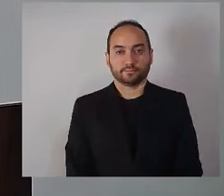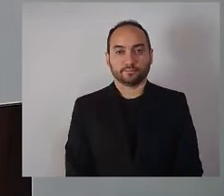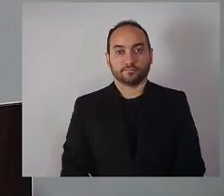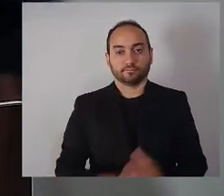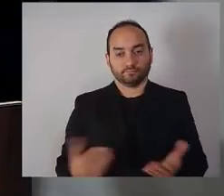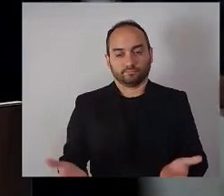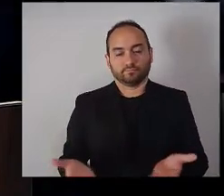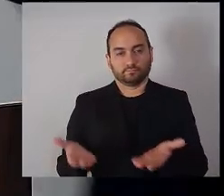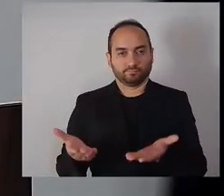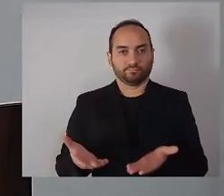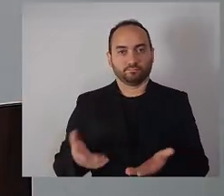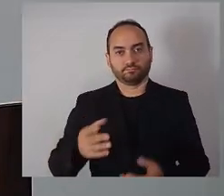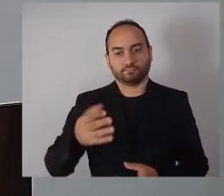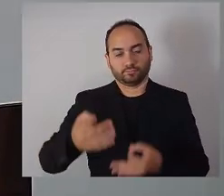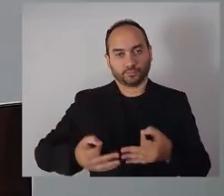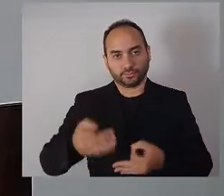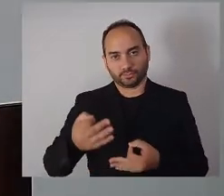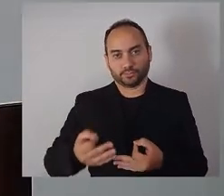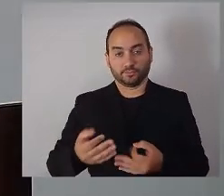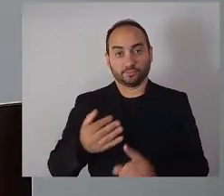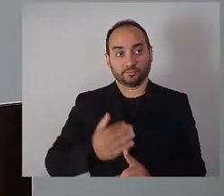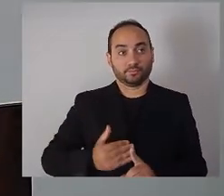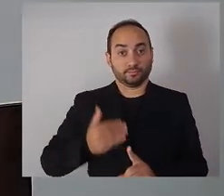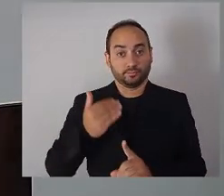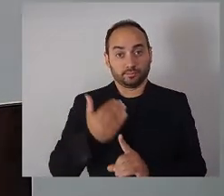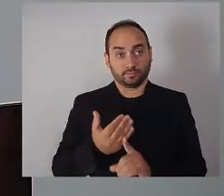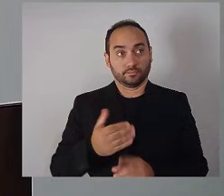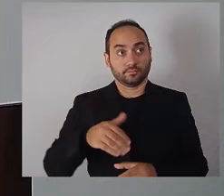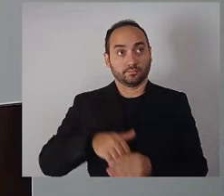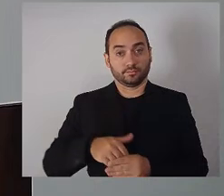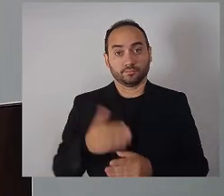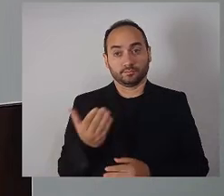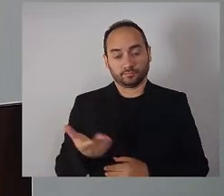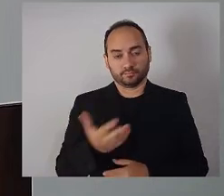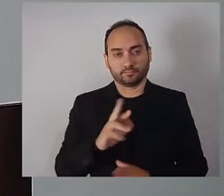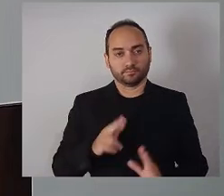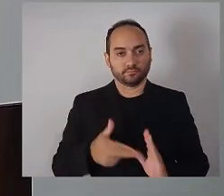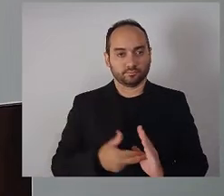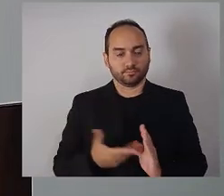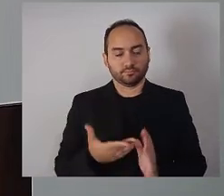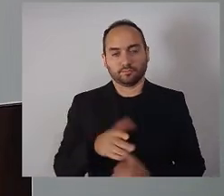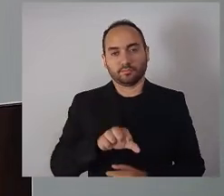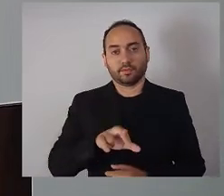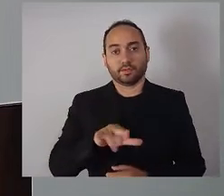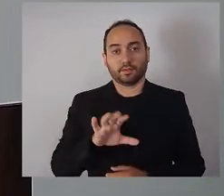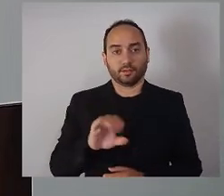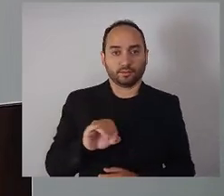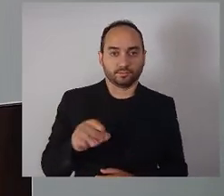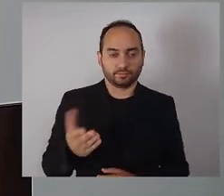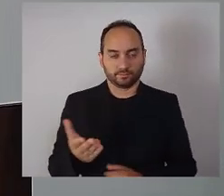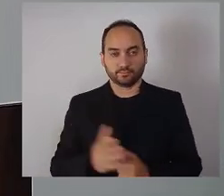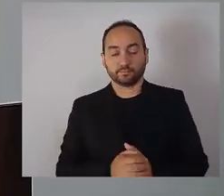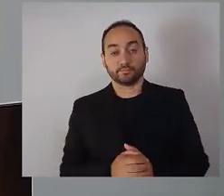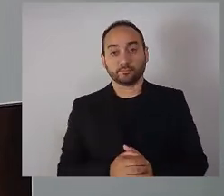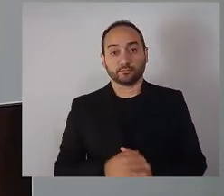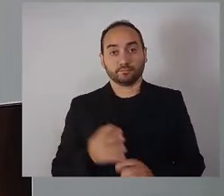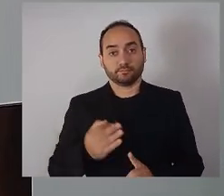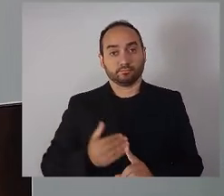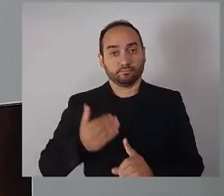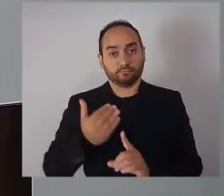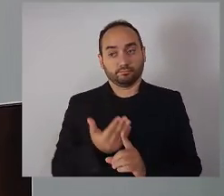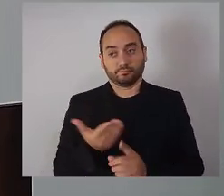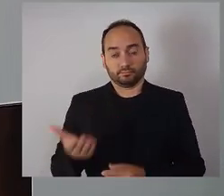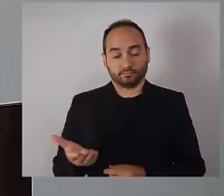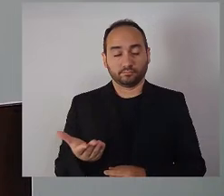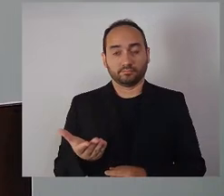Excelente senhor juiz, excelente senhor desembargador eleitoral relator, doutor Érico Silveira, excelentíssimo senhor